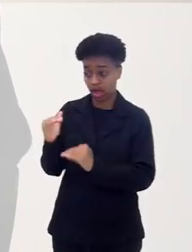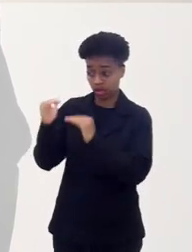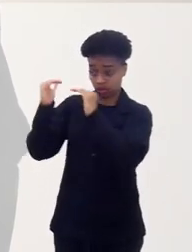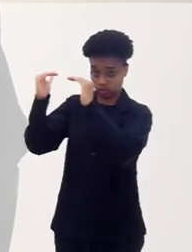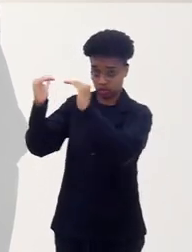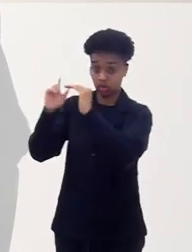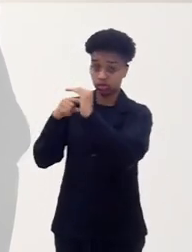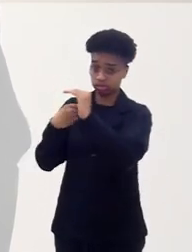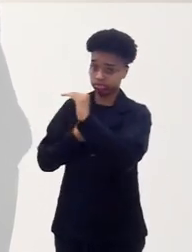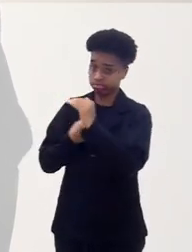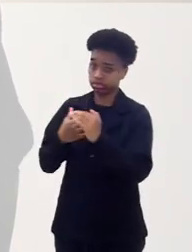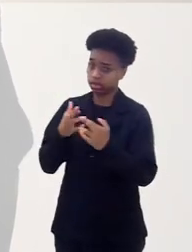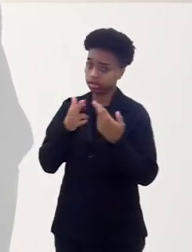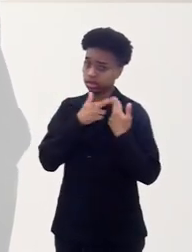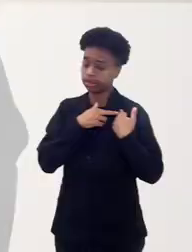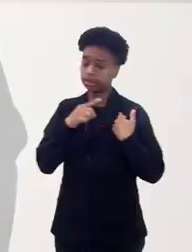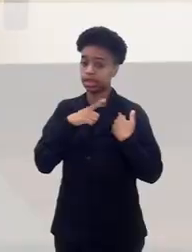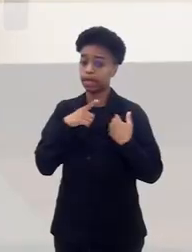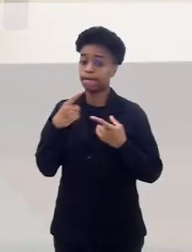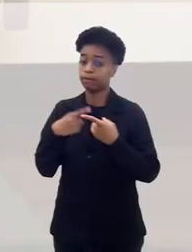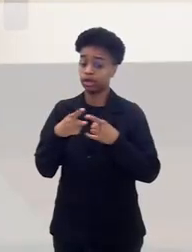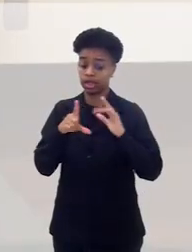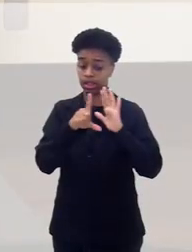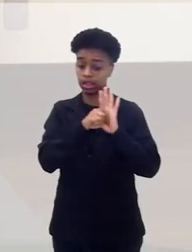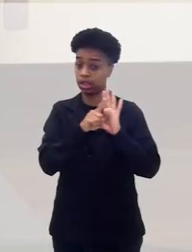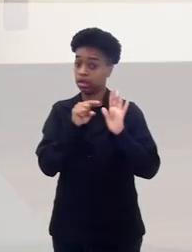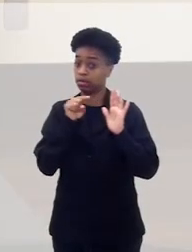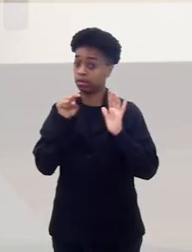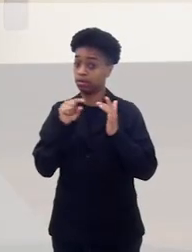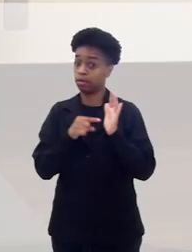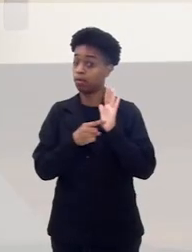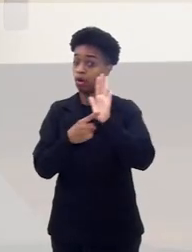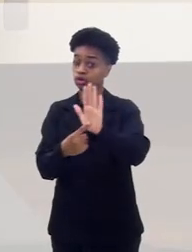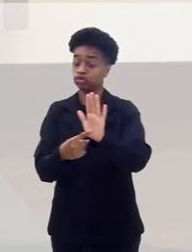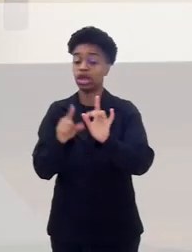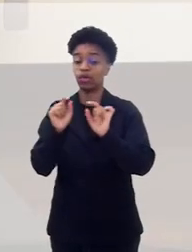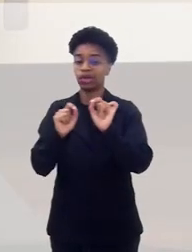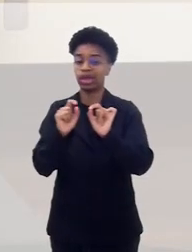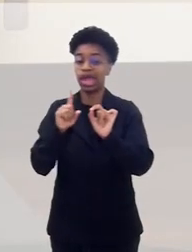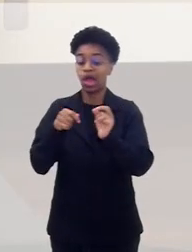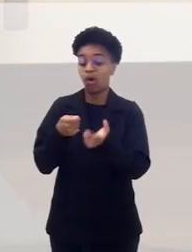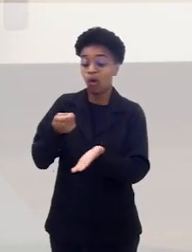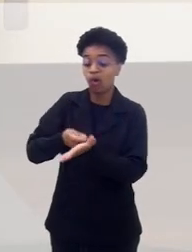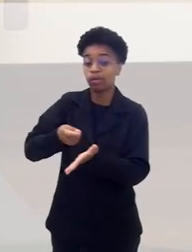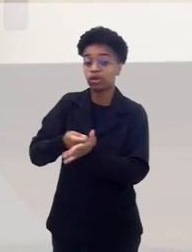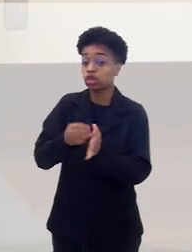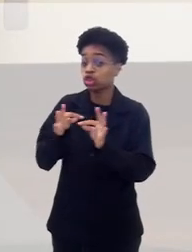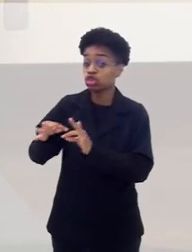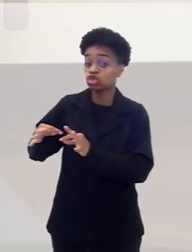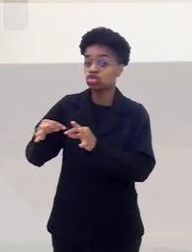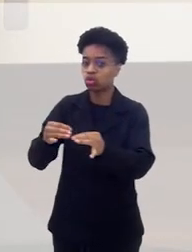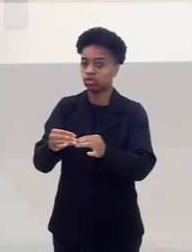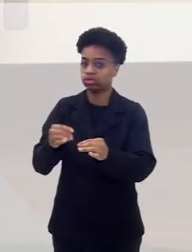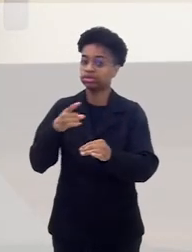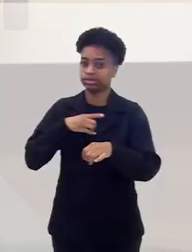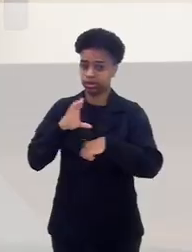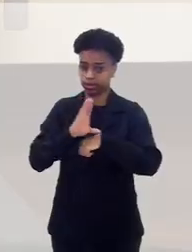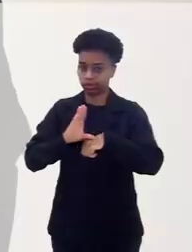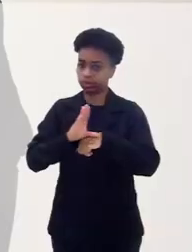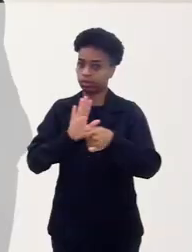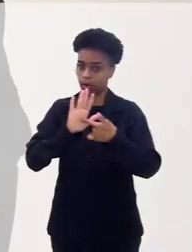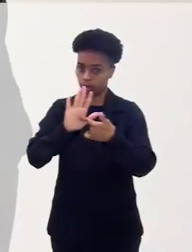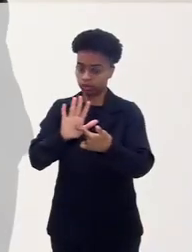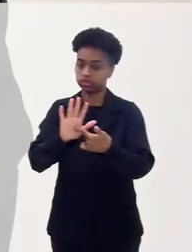nós todos somos responsáveis porque a lei diz isso é dever de todos diz a nossa legislação diz a nossa Carta